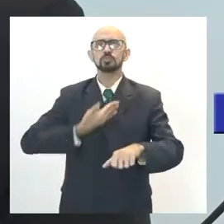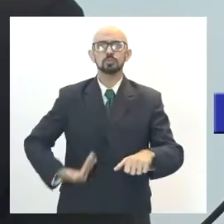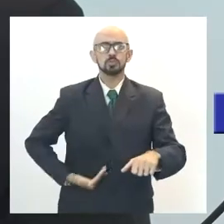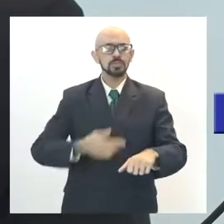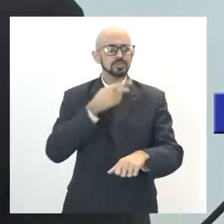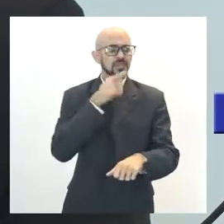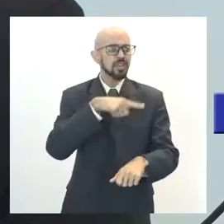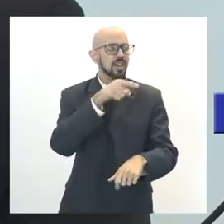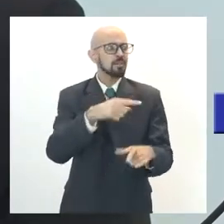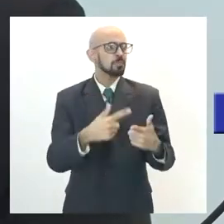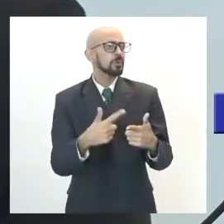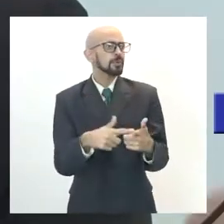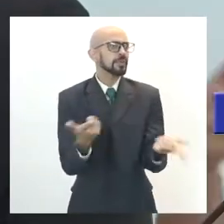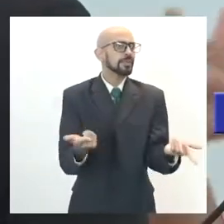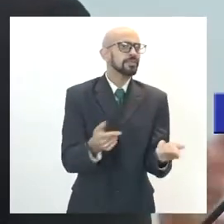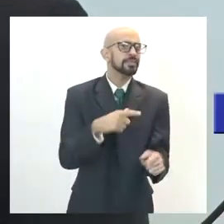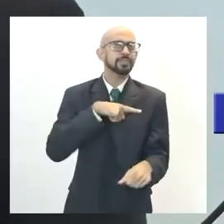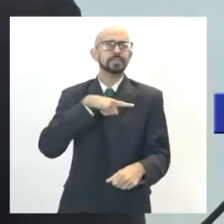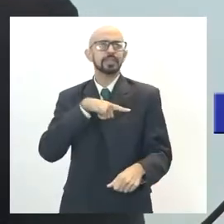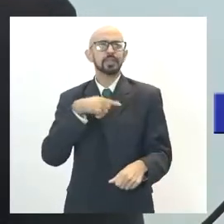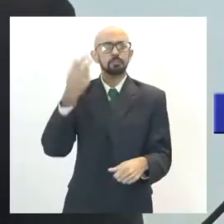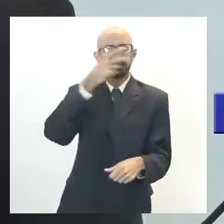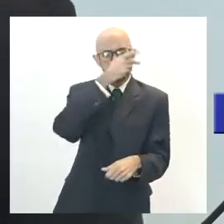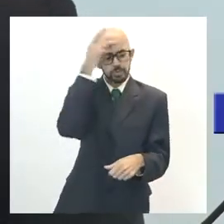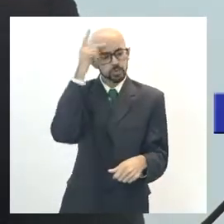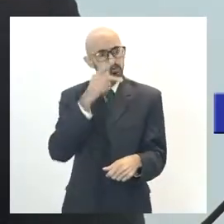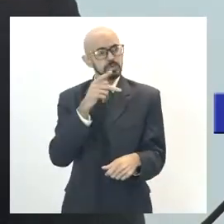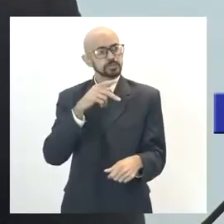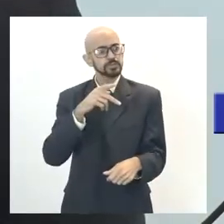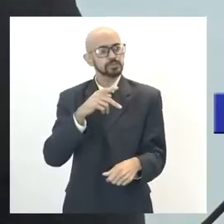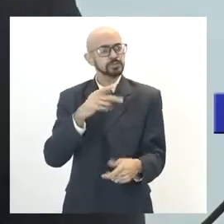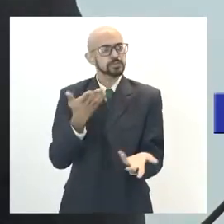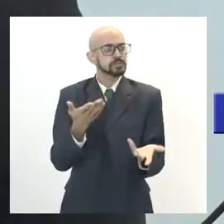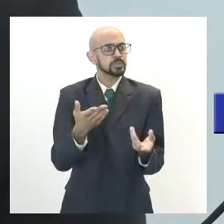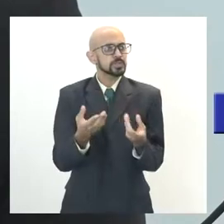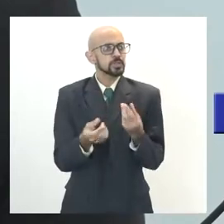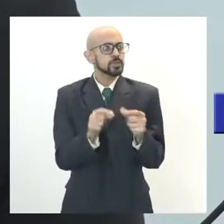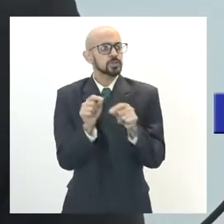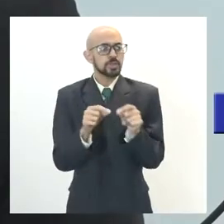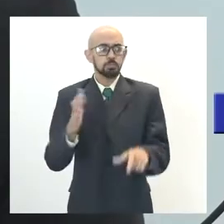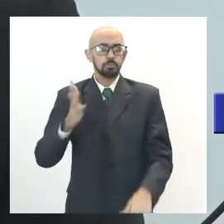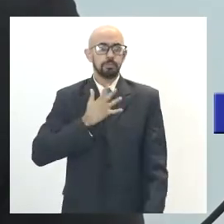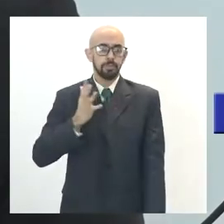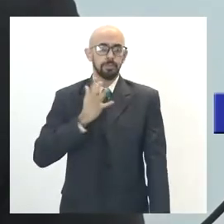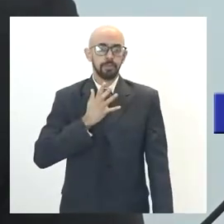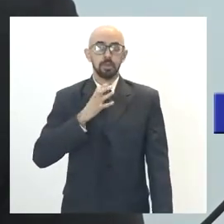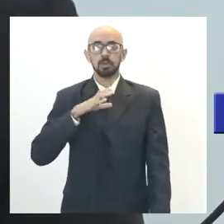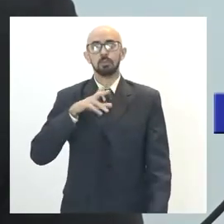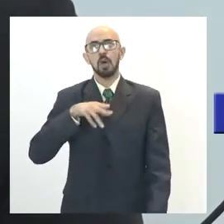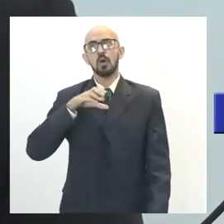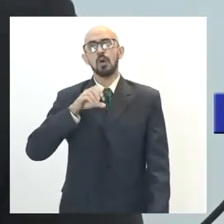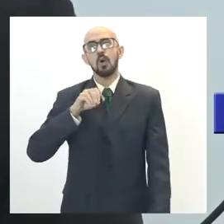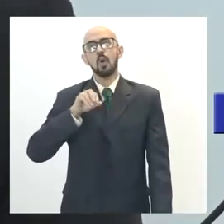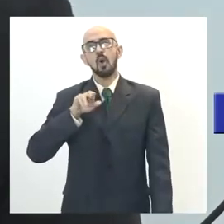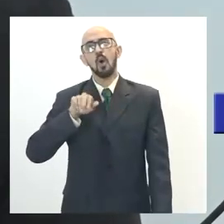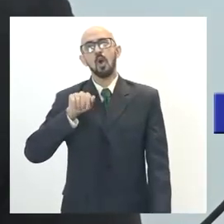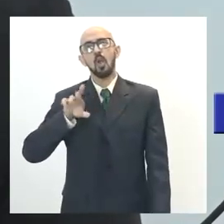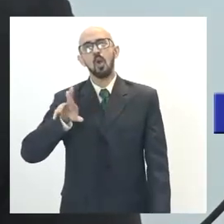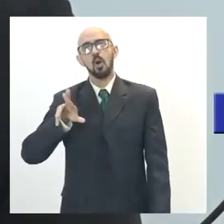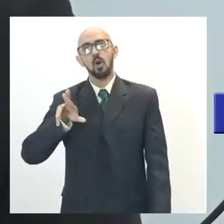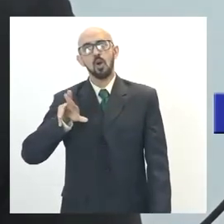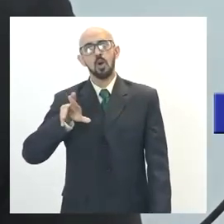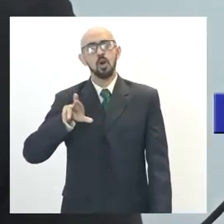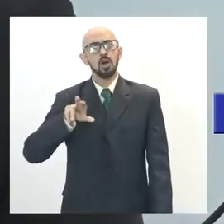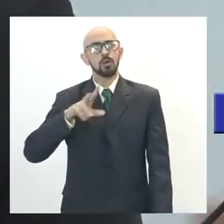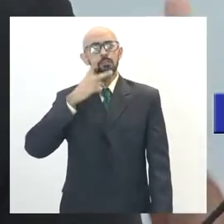apaniguado tem muita gente mas jamais né foi falado que mais cedo sobre o colo que falou sobre o Marajá me